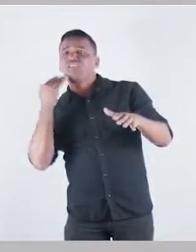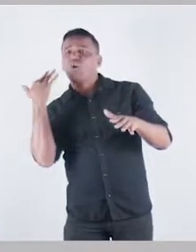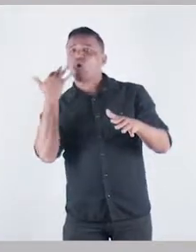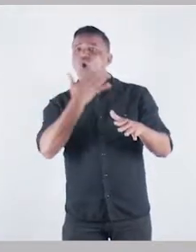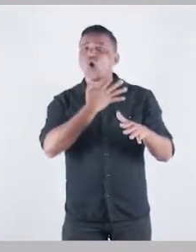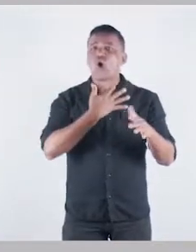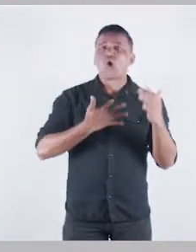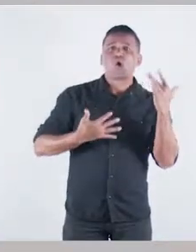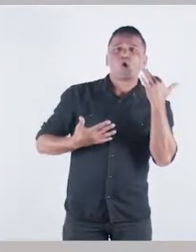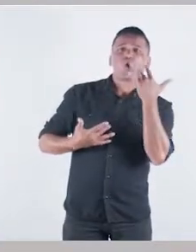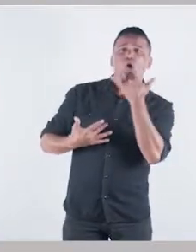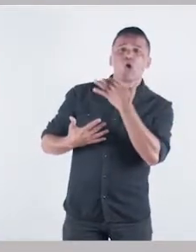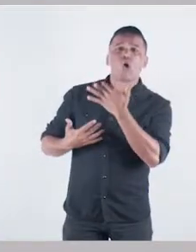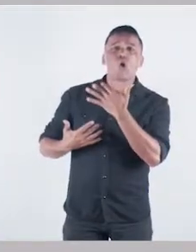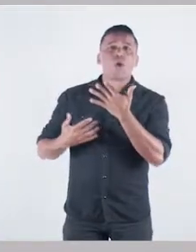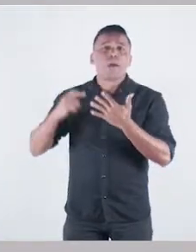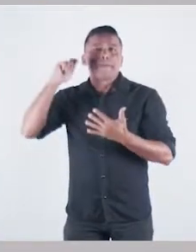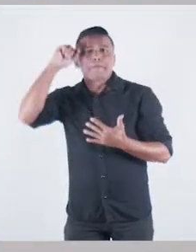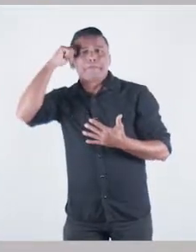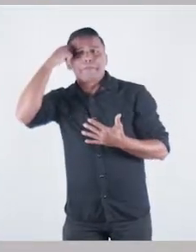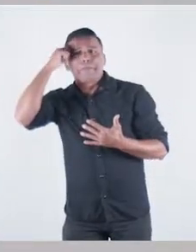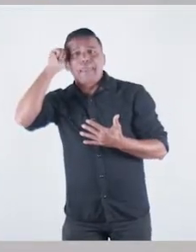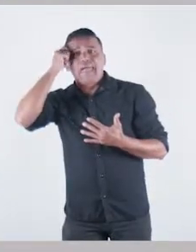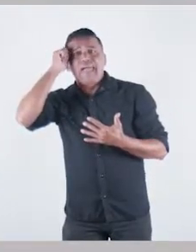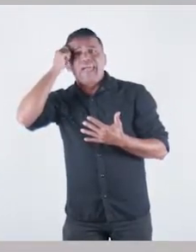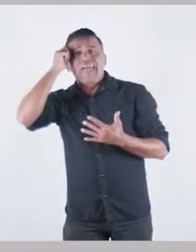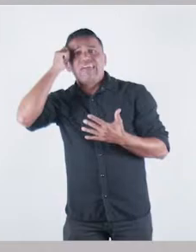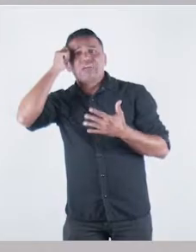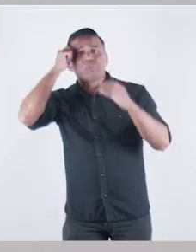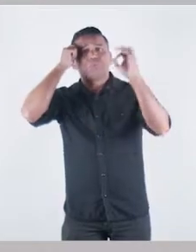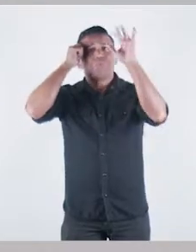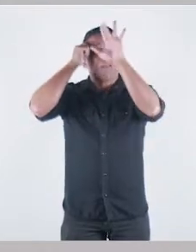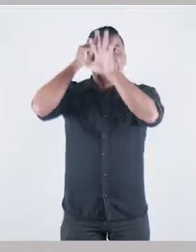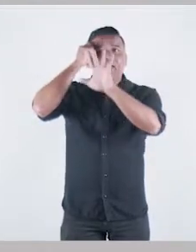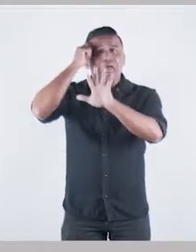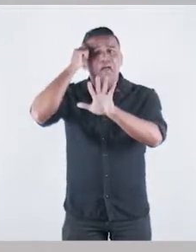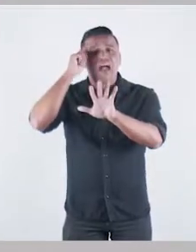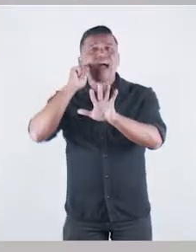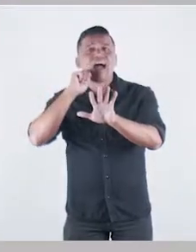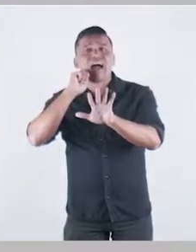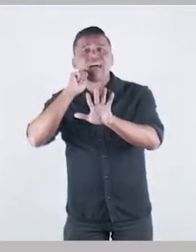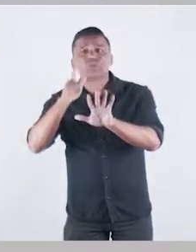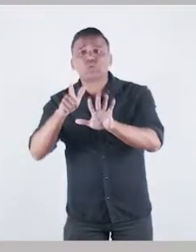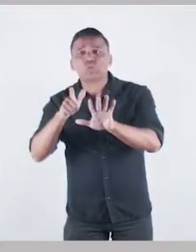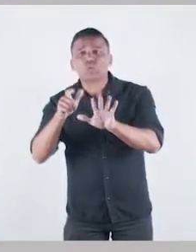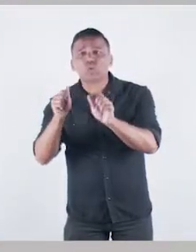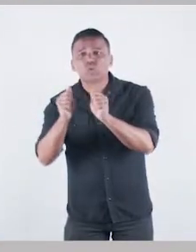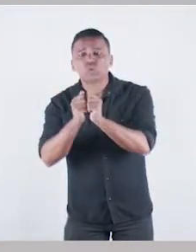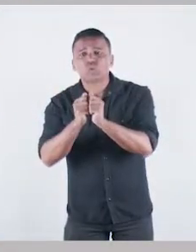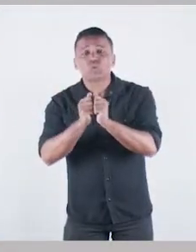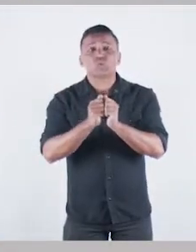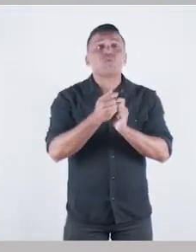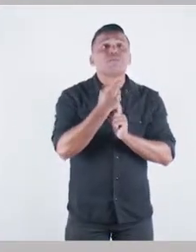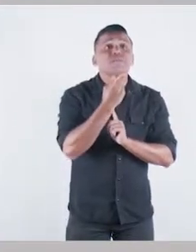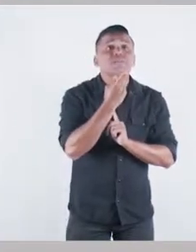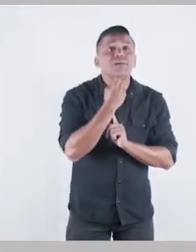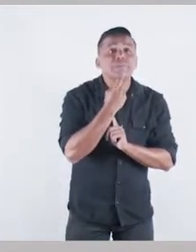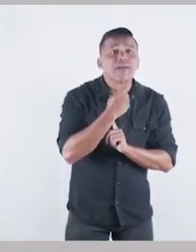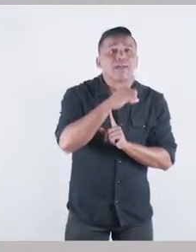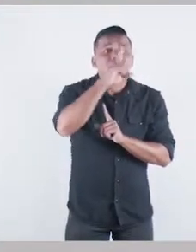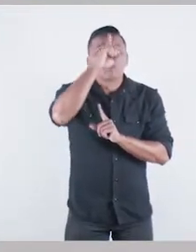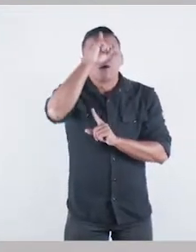preto, manchado de azul, sobreviveu marcado para sempre. O vermelho e o